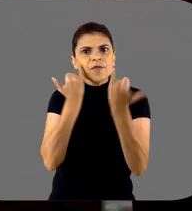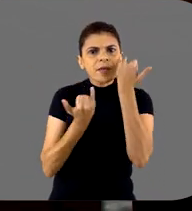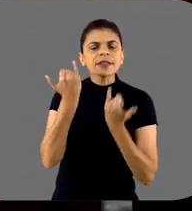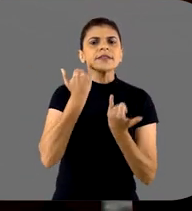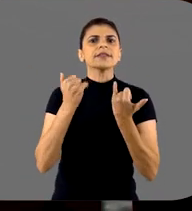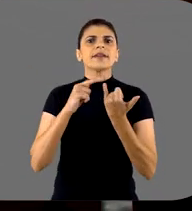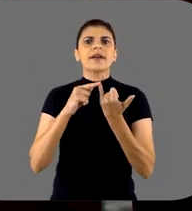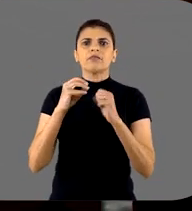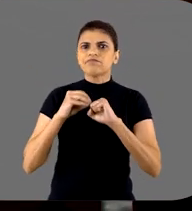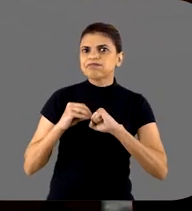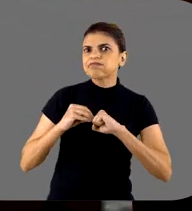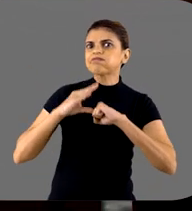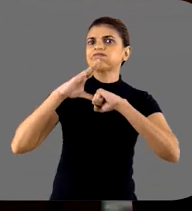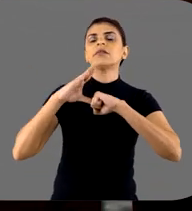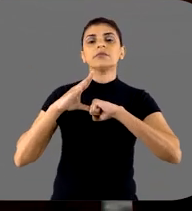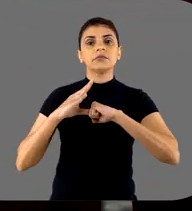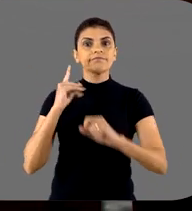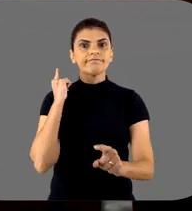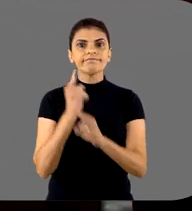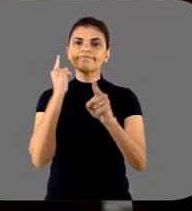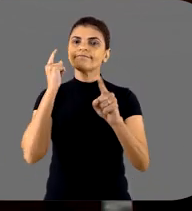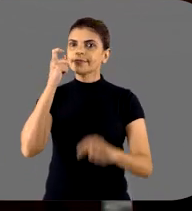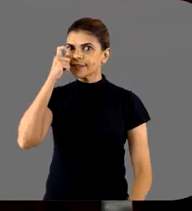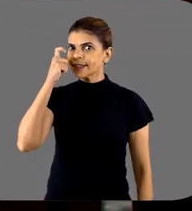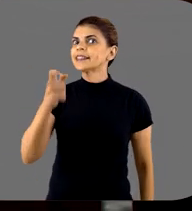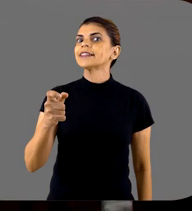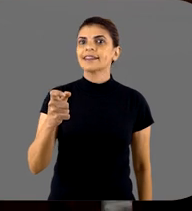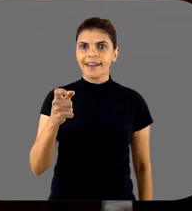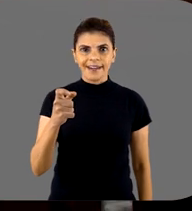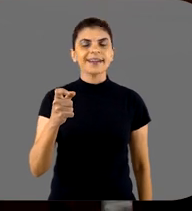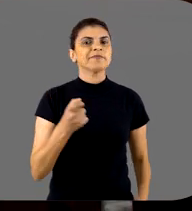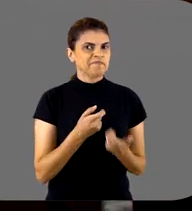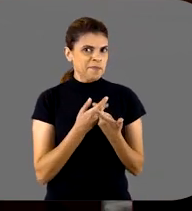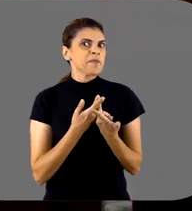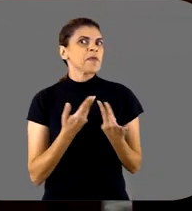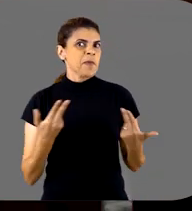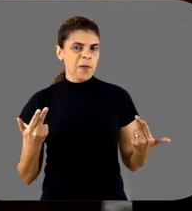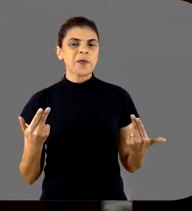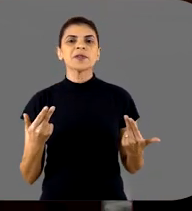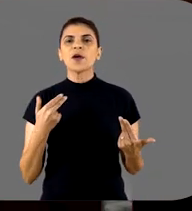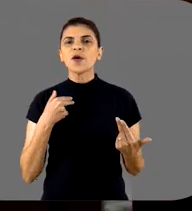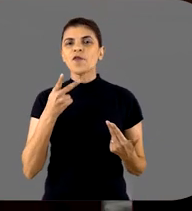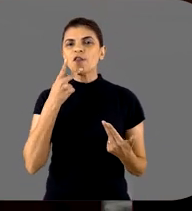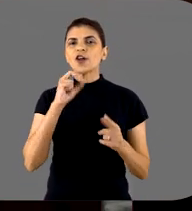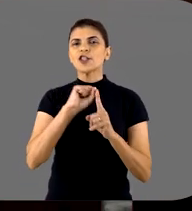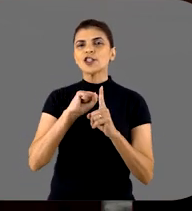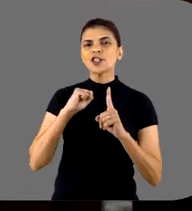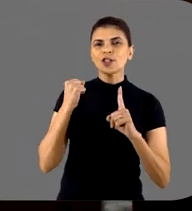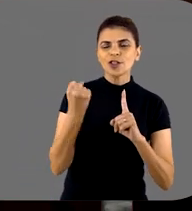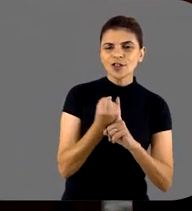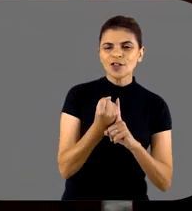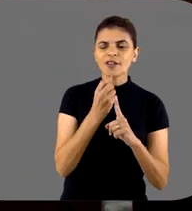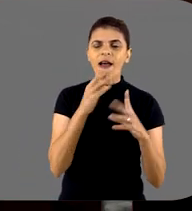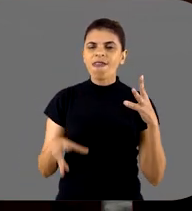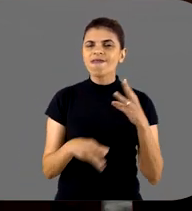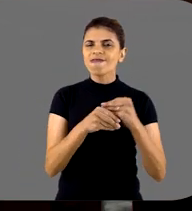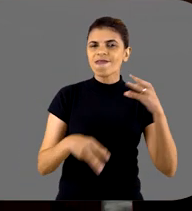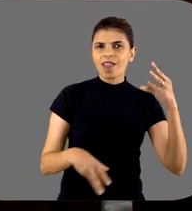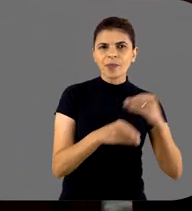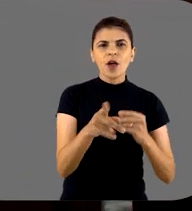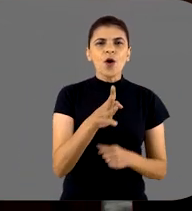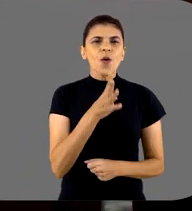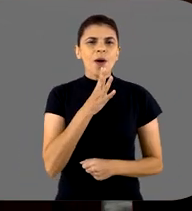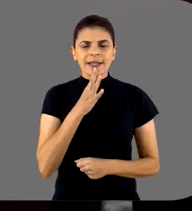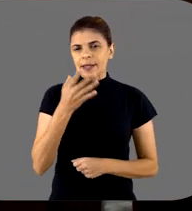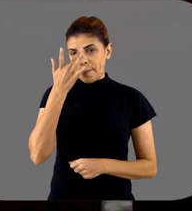com o conhecimento. E descobri uma coisa interessante, que é que eu estou chamando de sociologia da gambiarra.